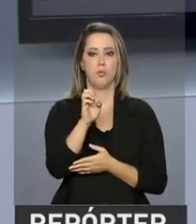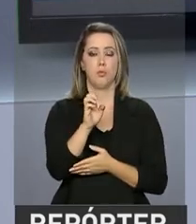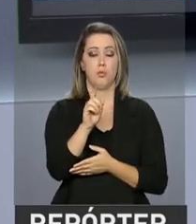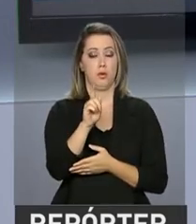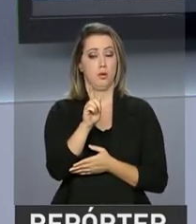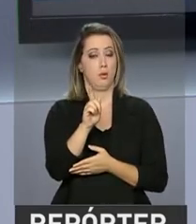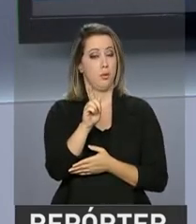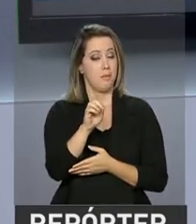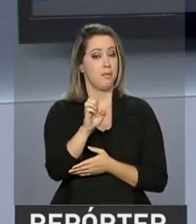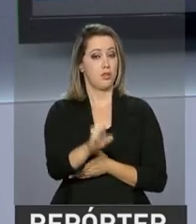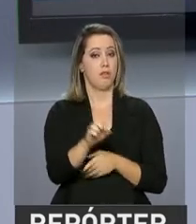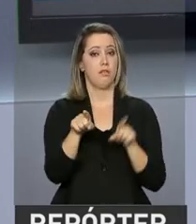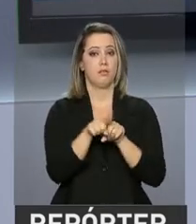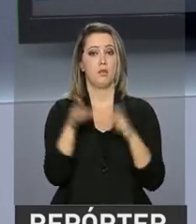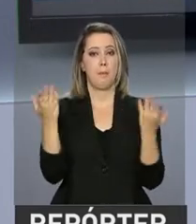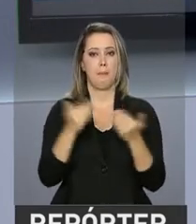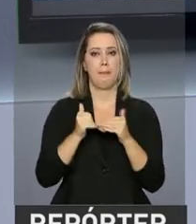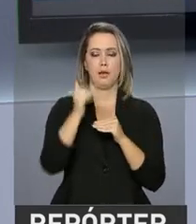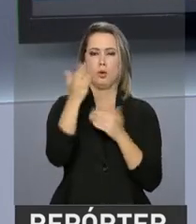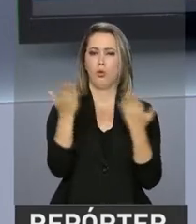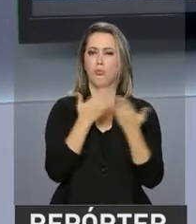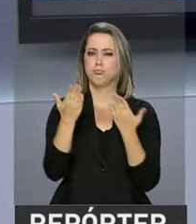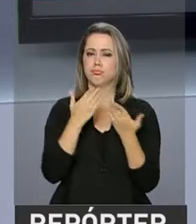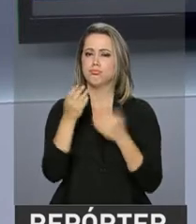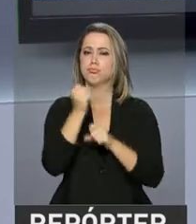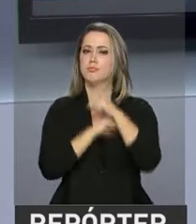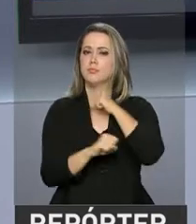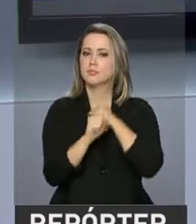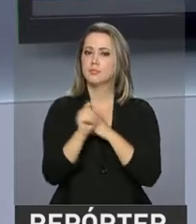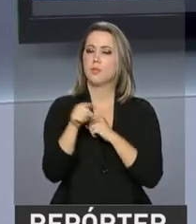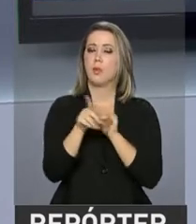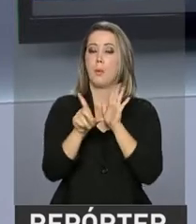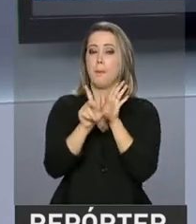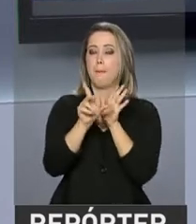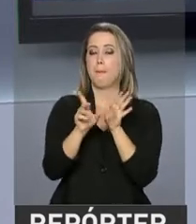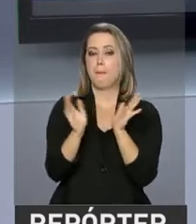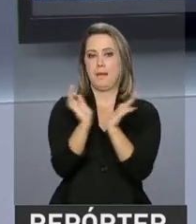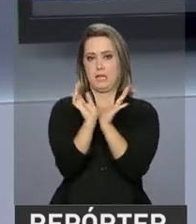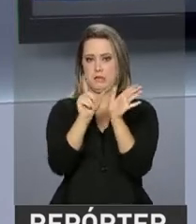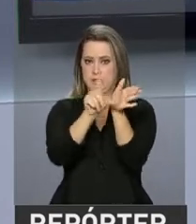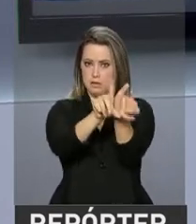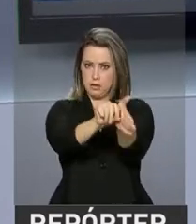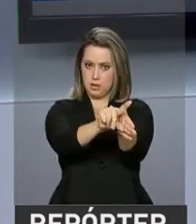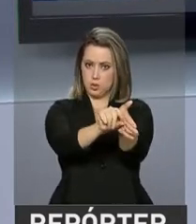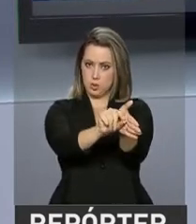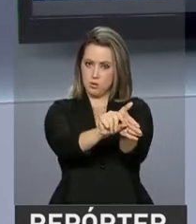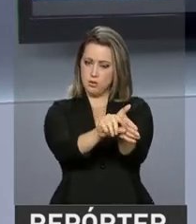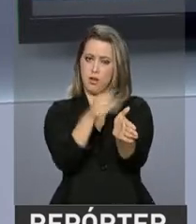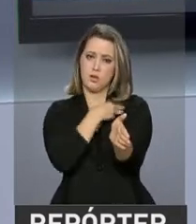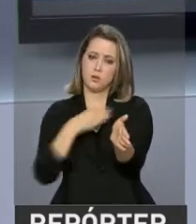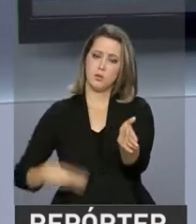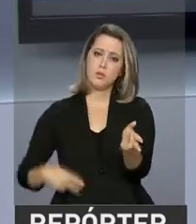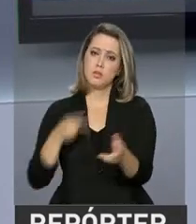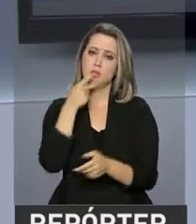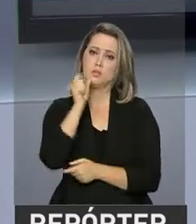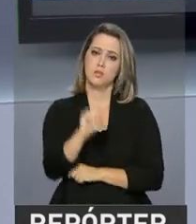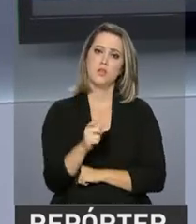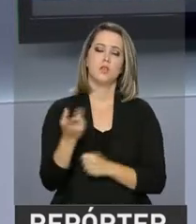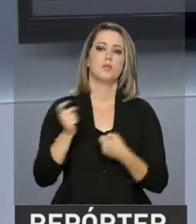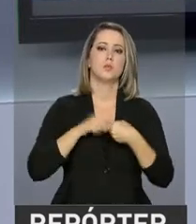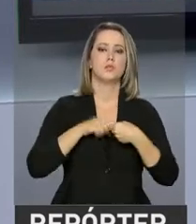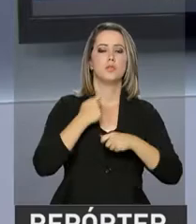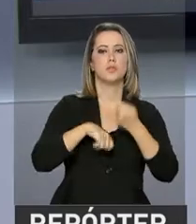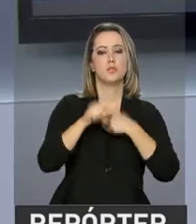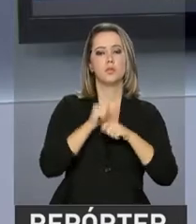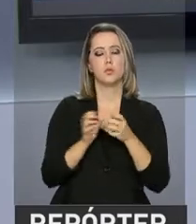crescimento desde março de 2016. Pelas redes sociais, o ministro da Fazenda, Henrique Meirelles, falou sobre a recuperação